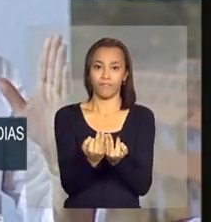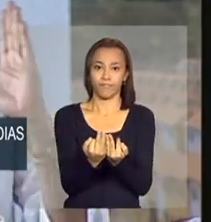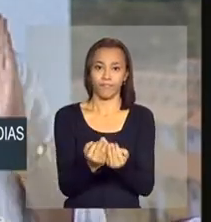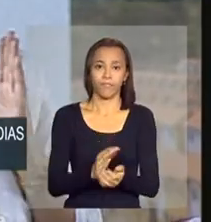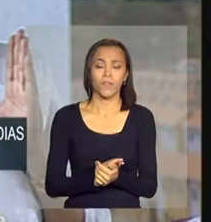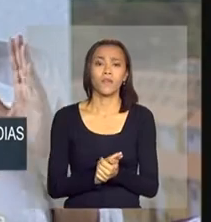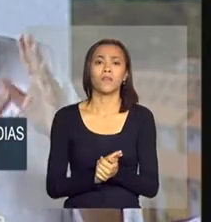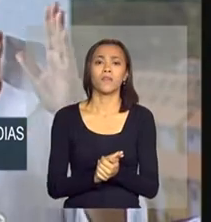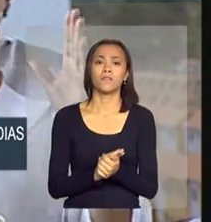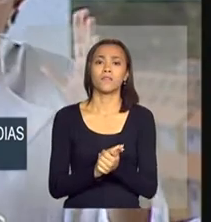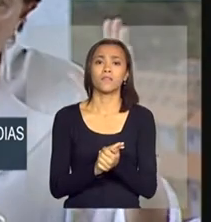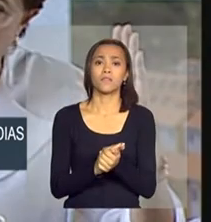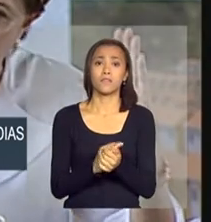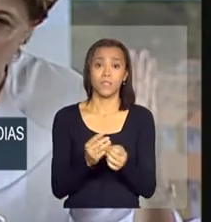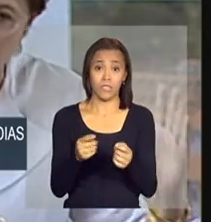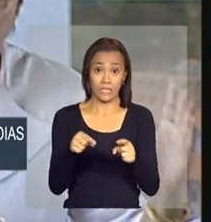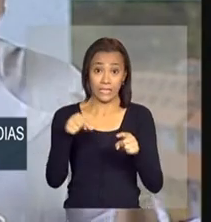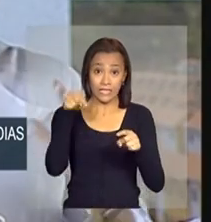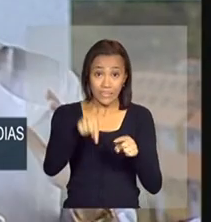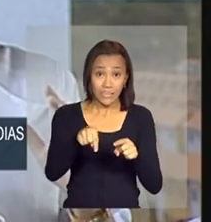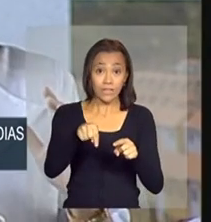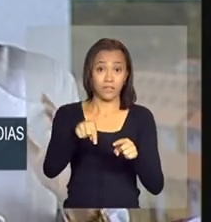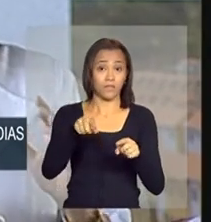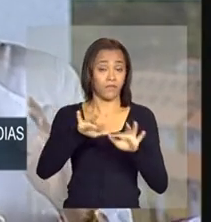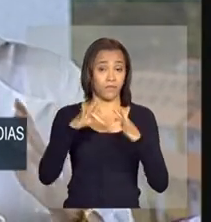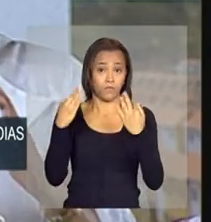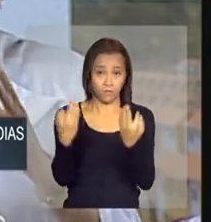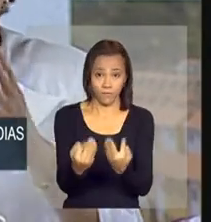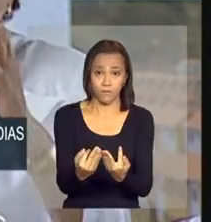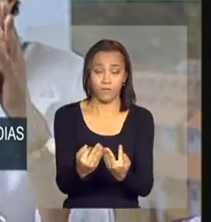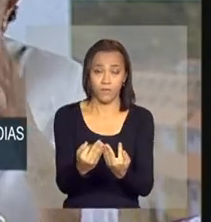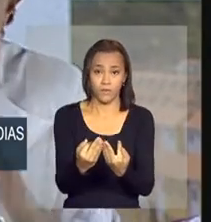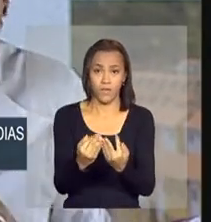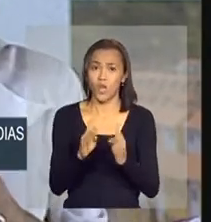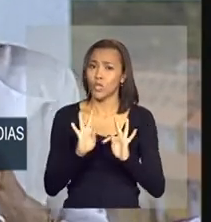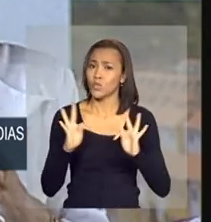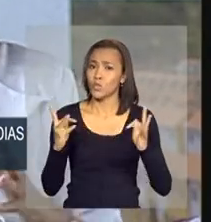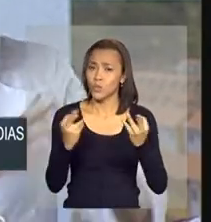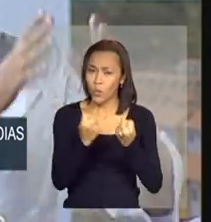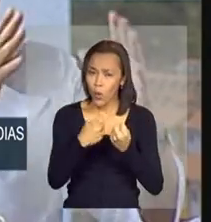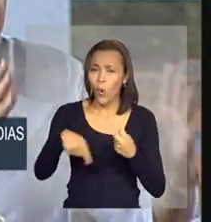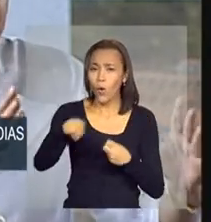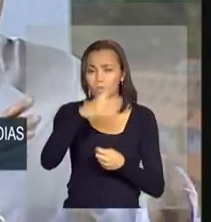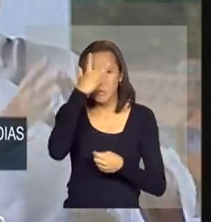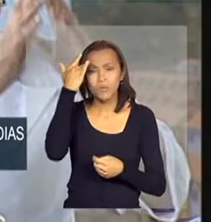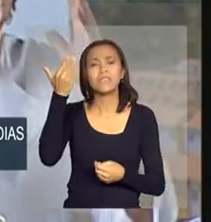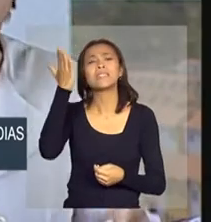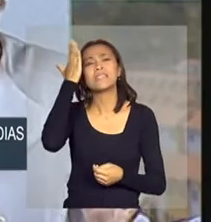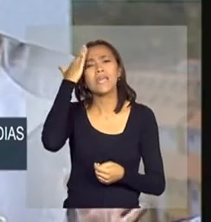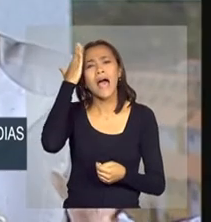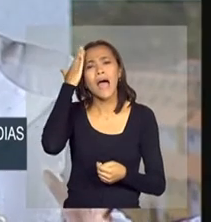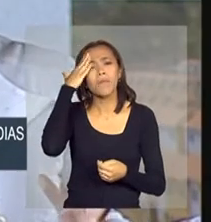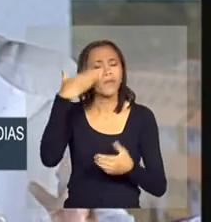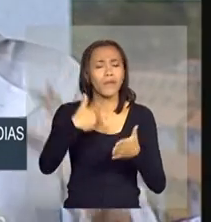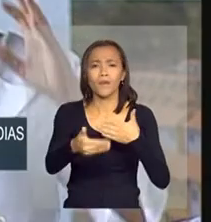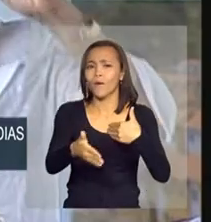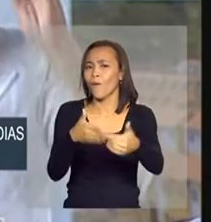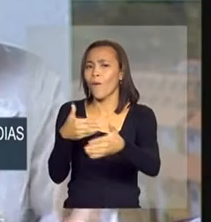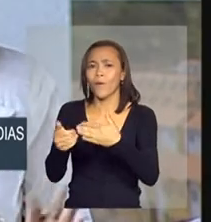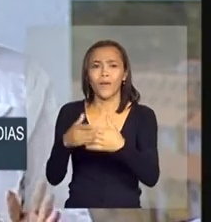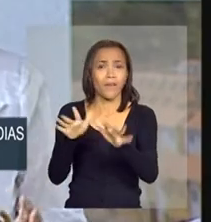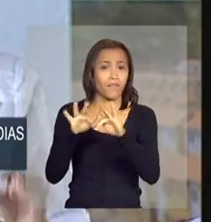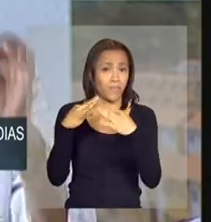bom e como e como na família todo mundo sabe aqui que na família em qualquer família